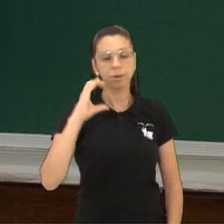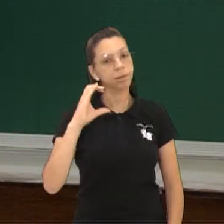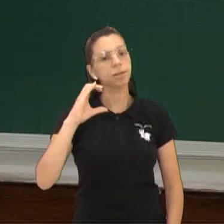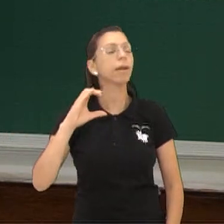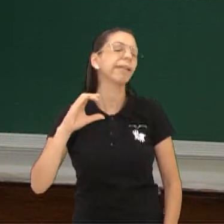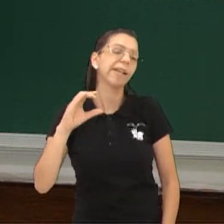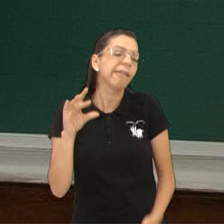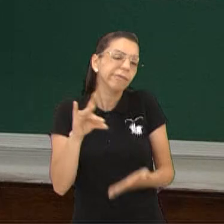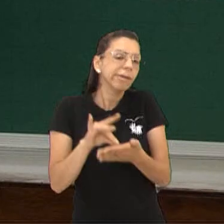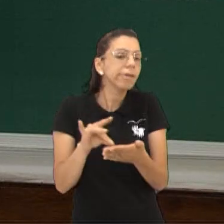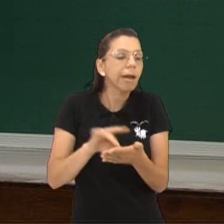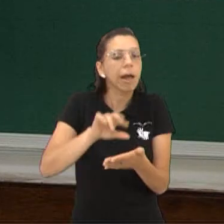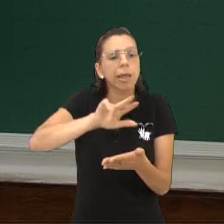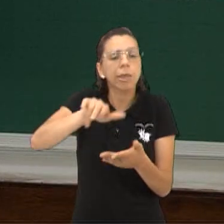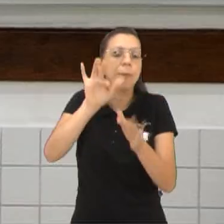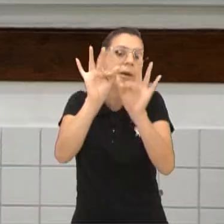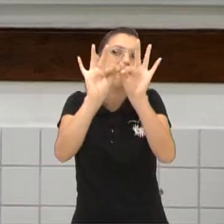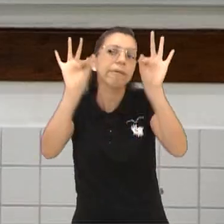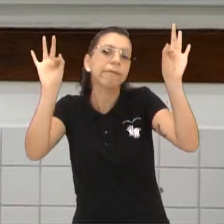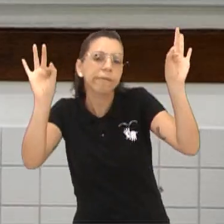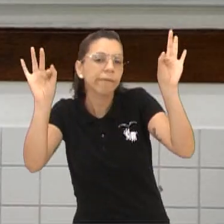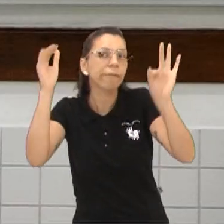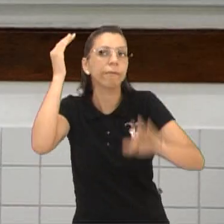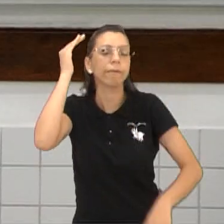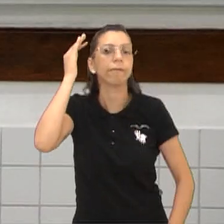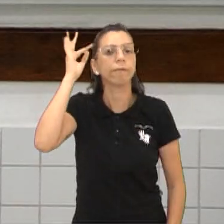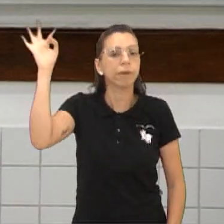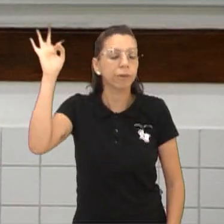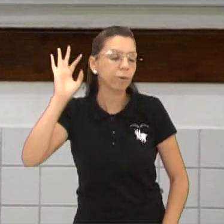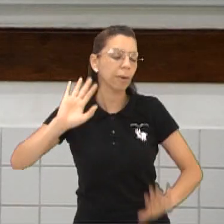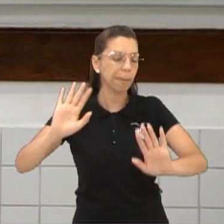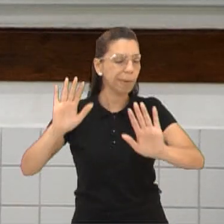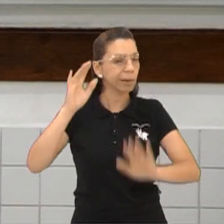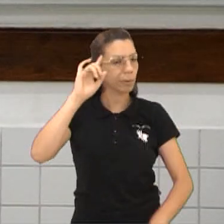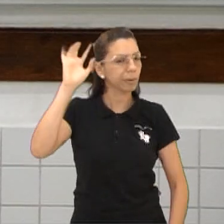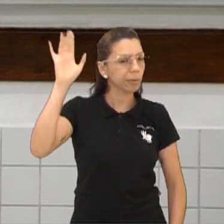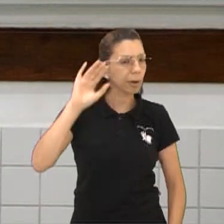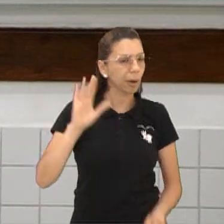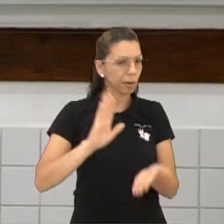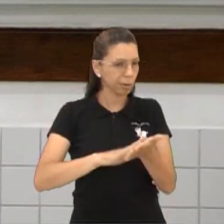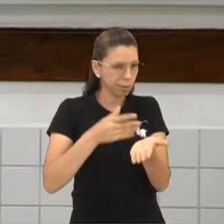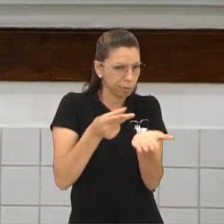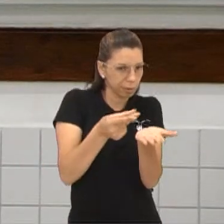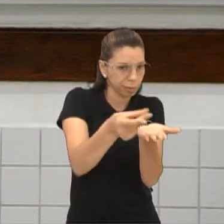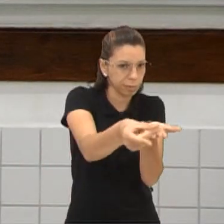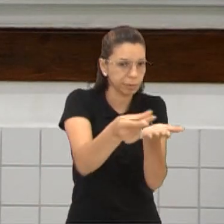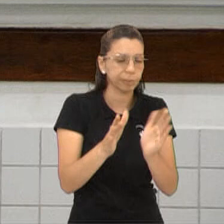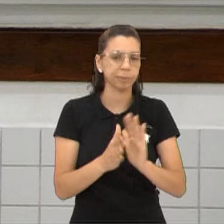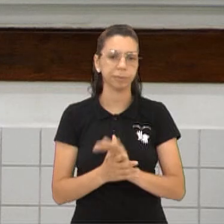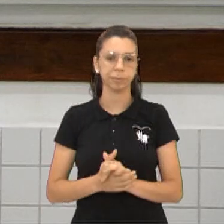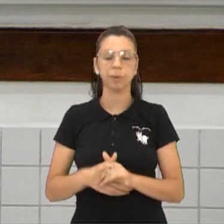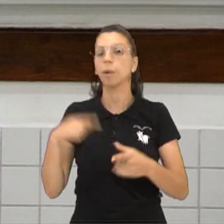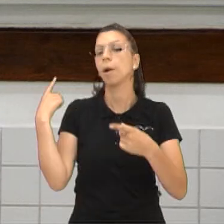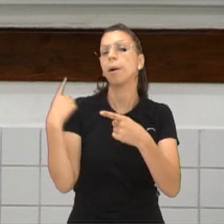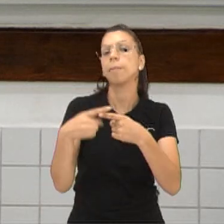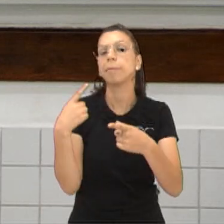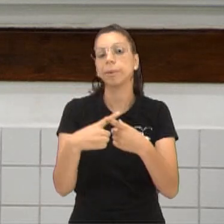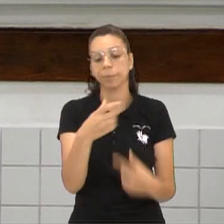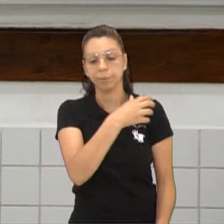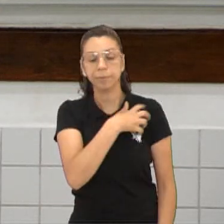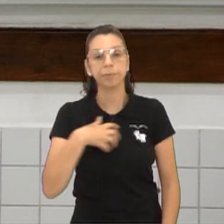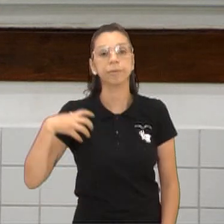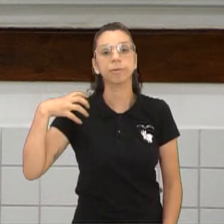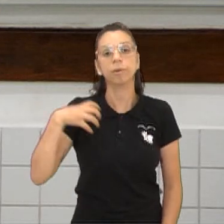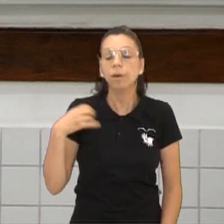é uma frase filosófica, ela é mais uma frase, um pensamento, uma ideia do senso comum. E por que Aristóteles é